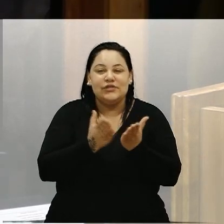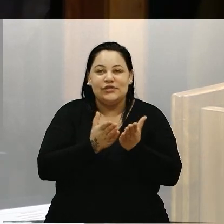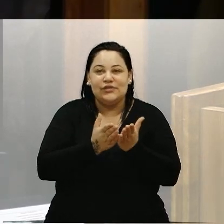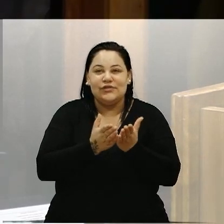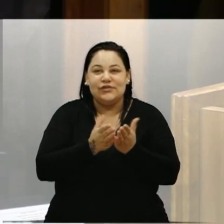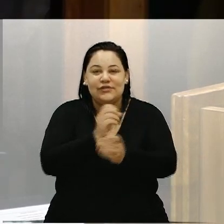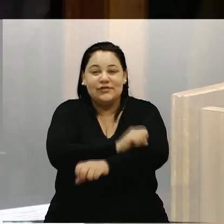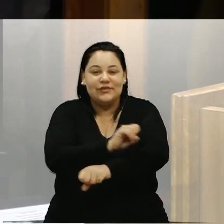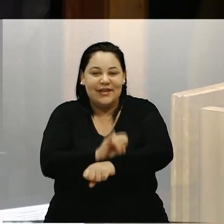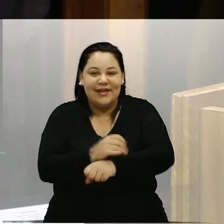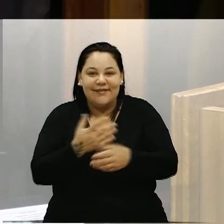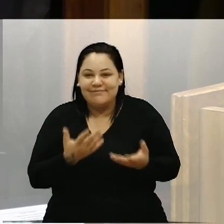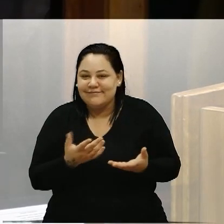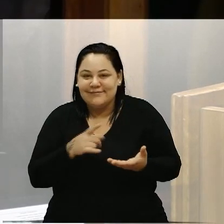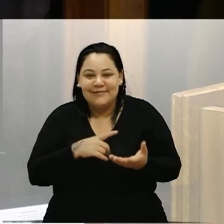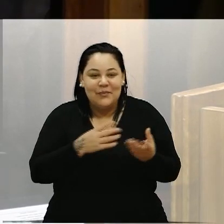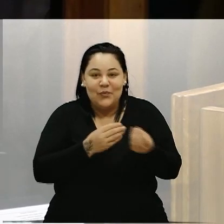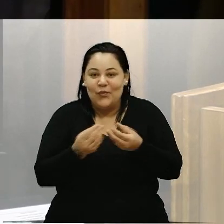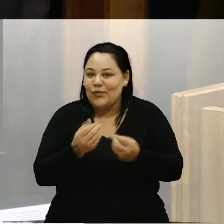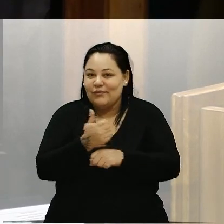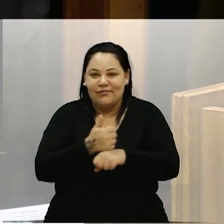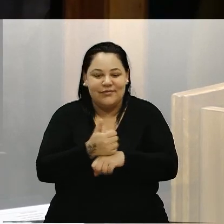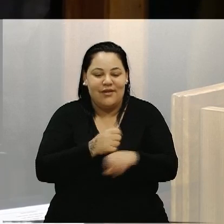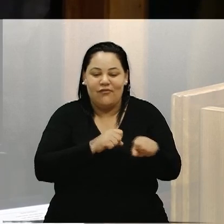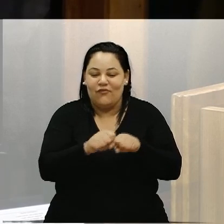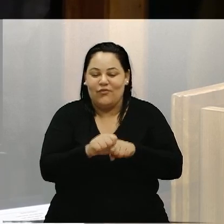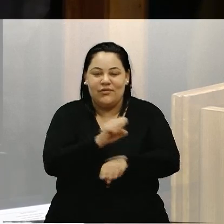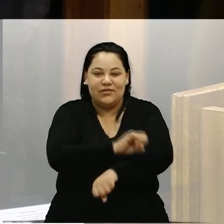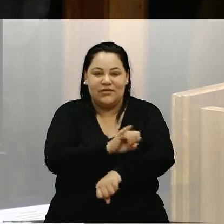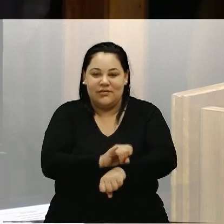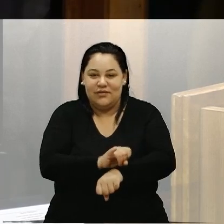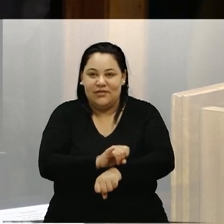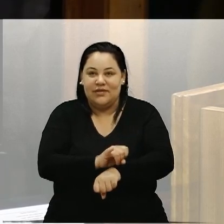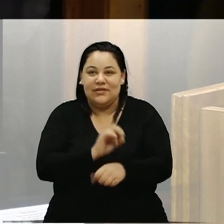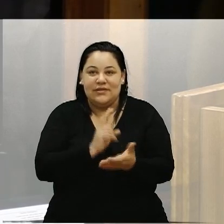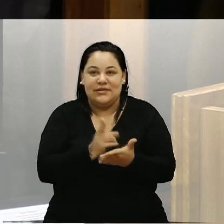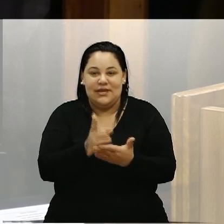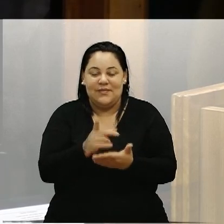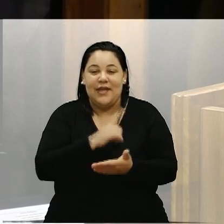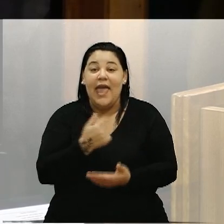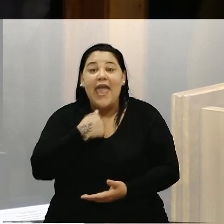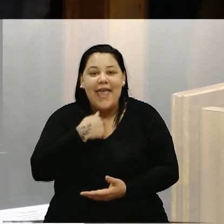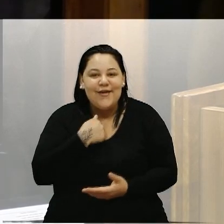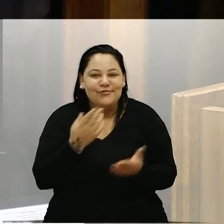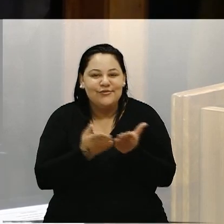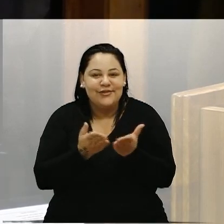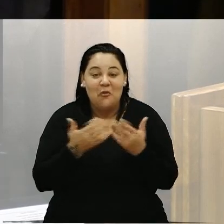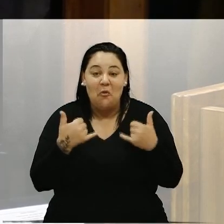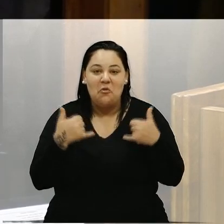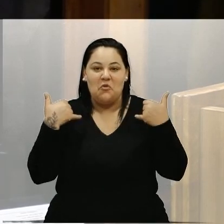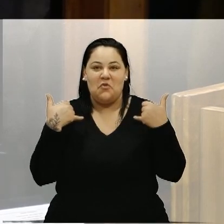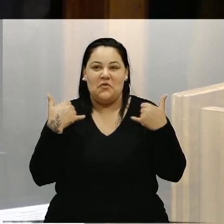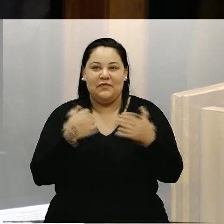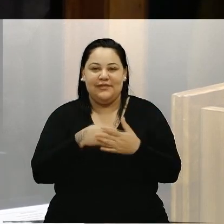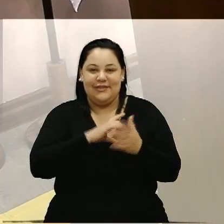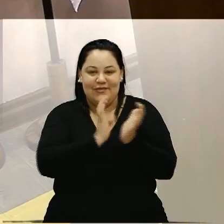Senai? São inúmeros profissionais. Sempre nós temos alguém que... Eu estudei no Senai, com muito orgulho. Nós temos aqui o nosso